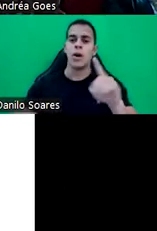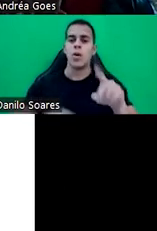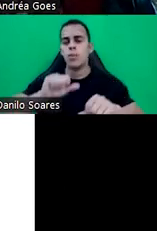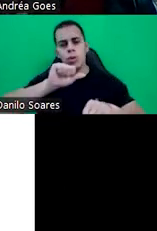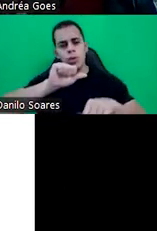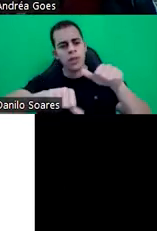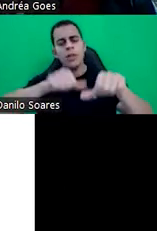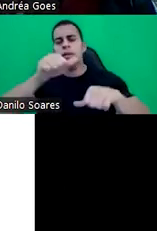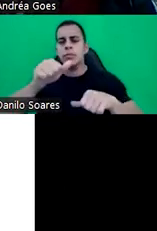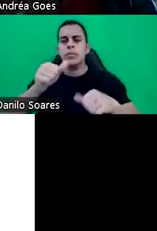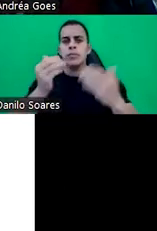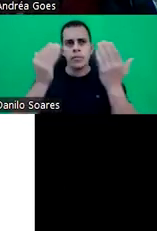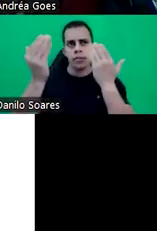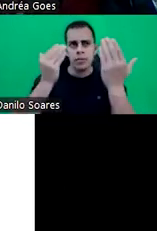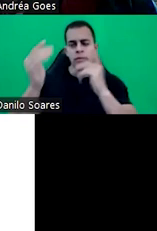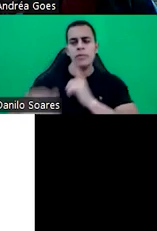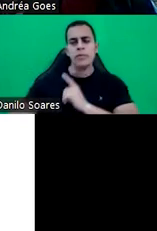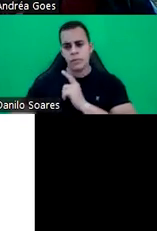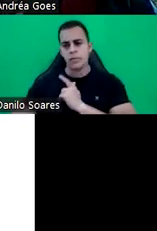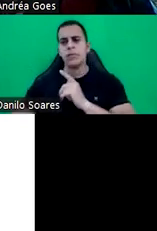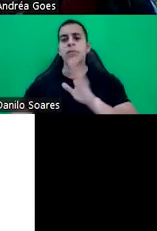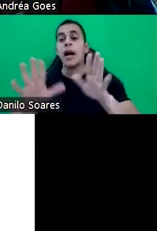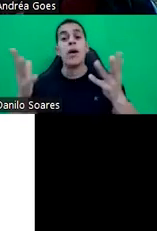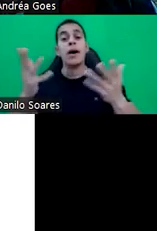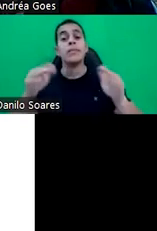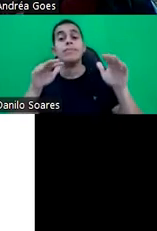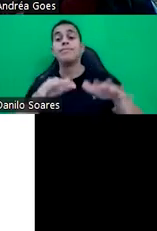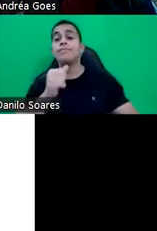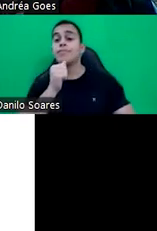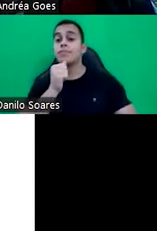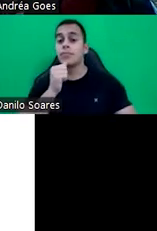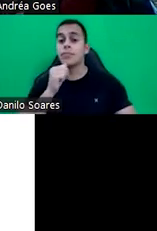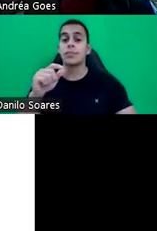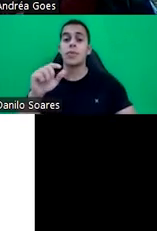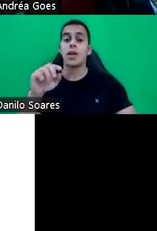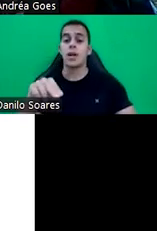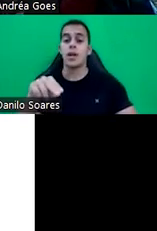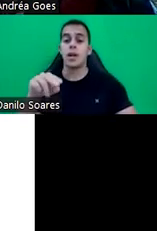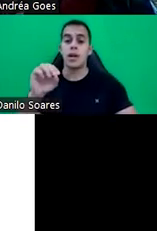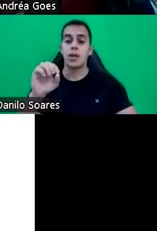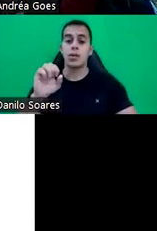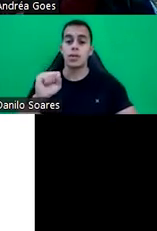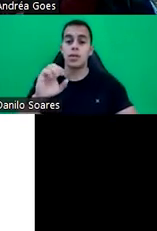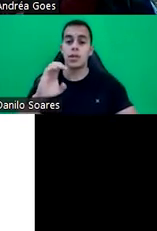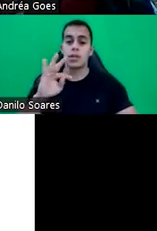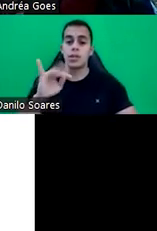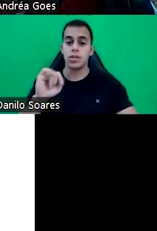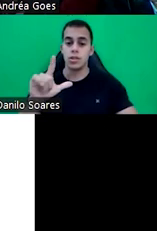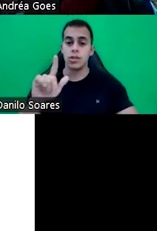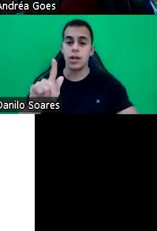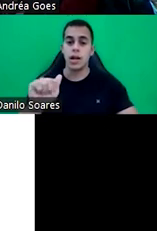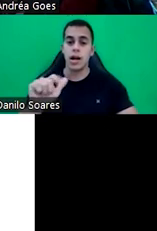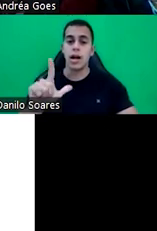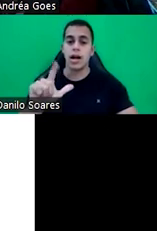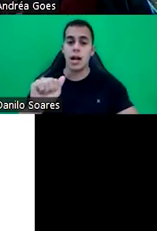e outro, que agora ela não reconhece mais a N-acetilgalactosamina para transferir aqui para a substância H. Ela